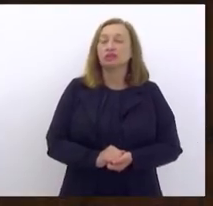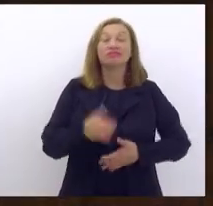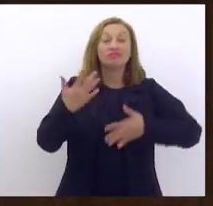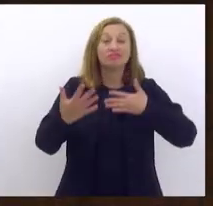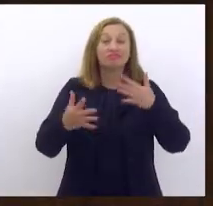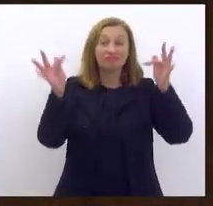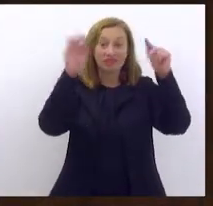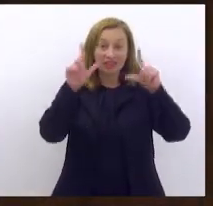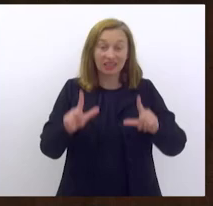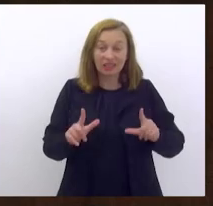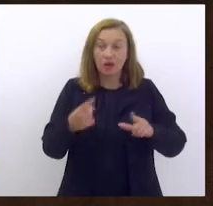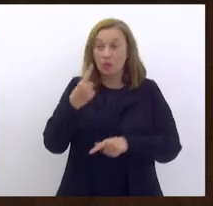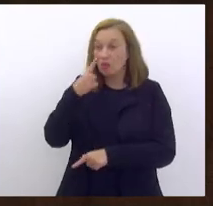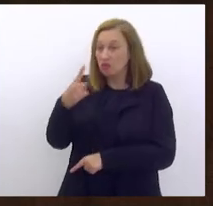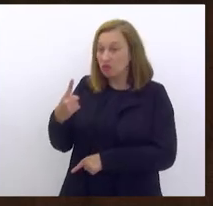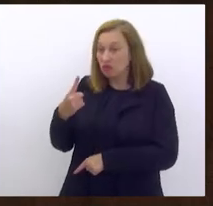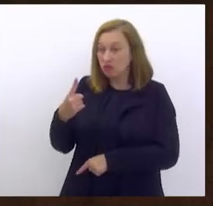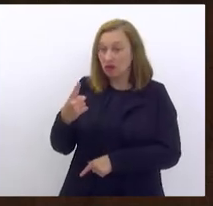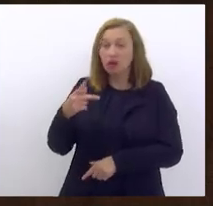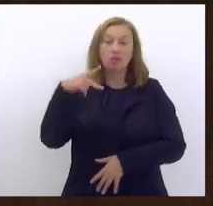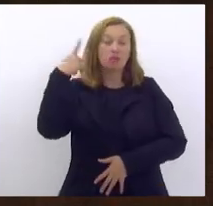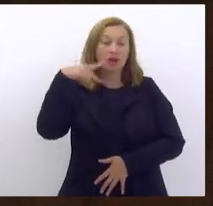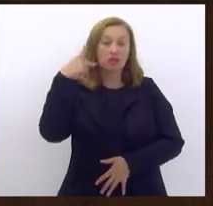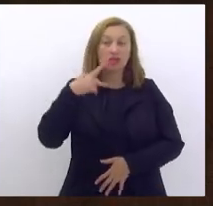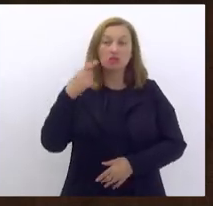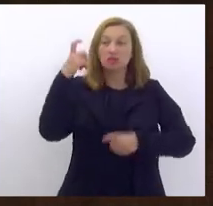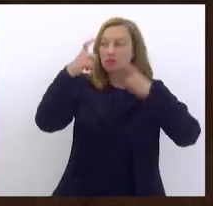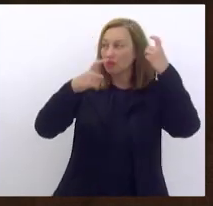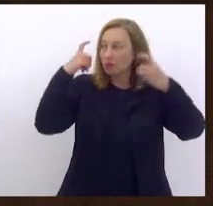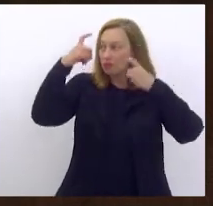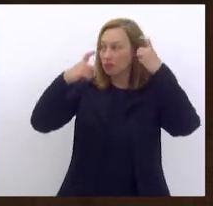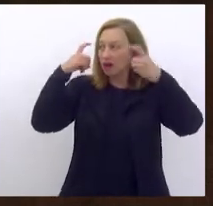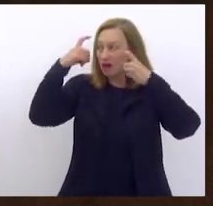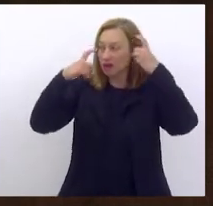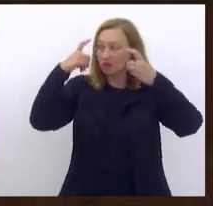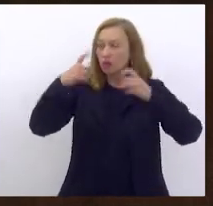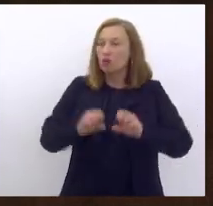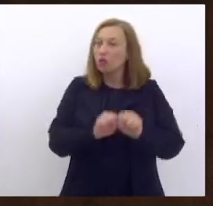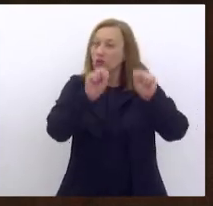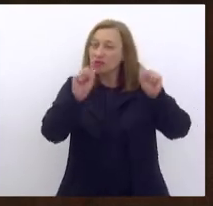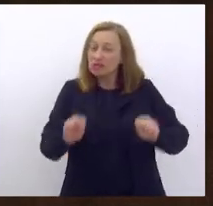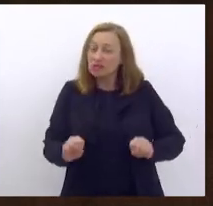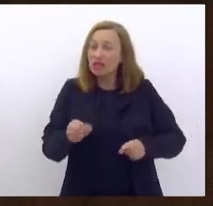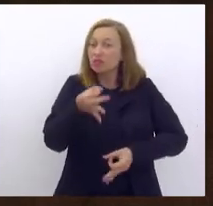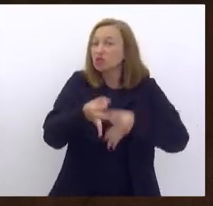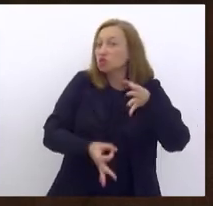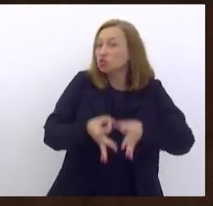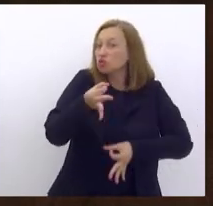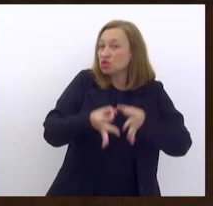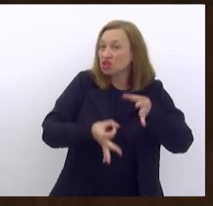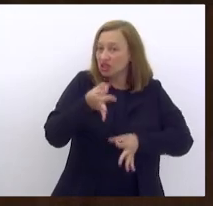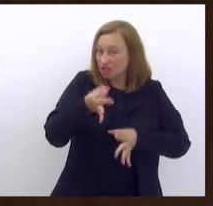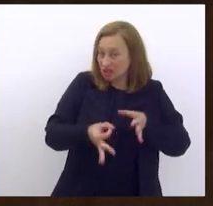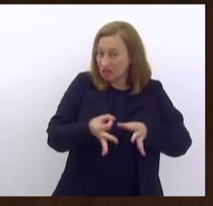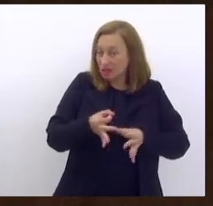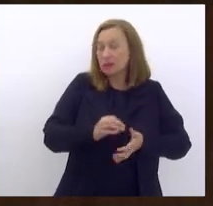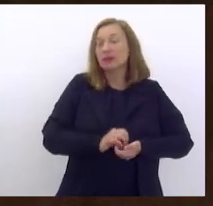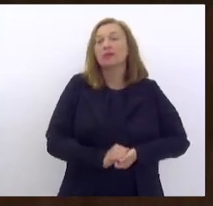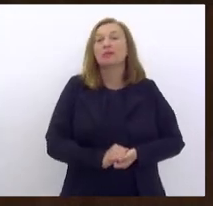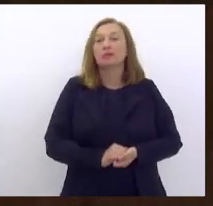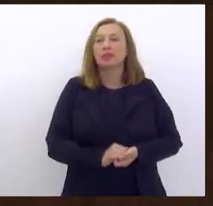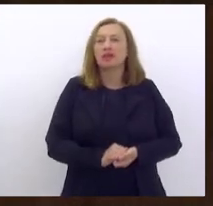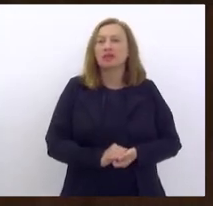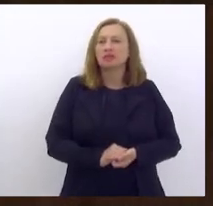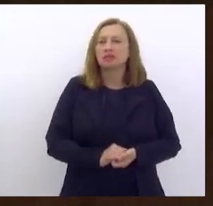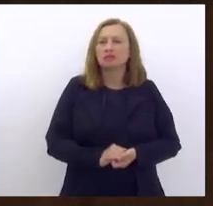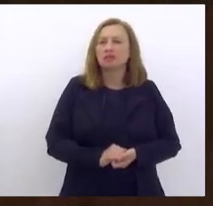contente por ver o parlamento preocupado com o sistema de justiça, prover justiça, ainda